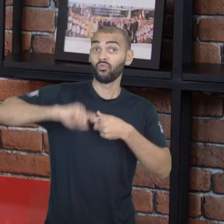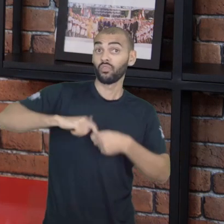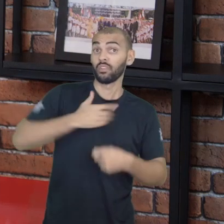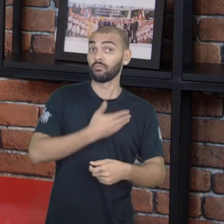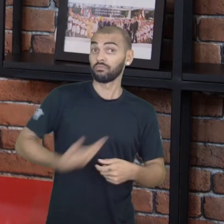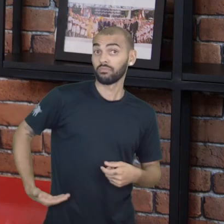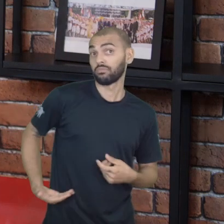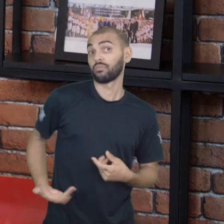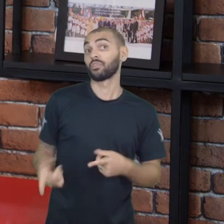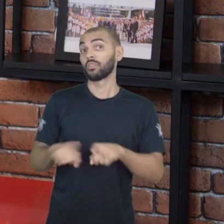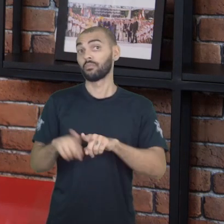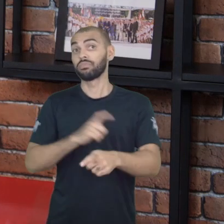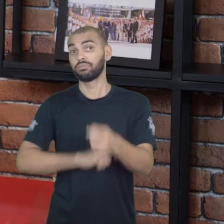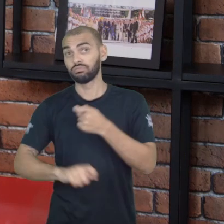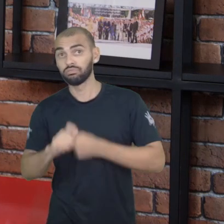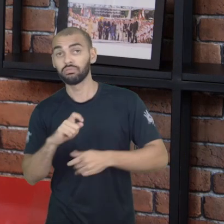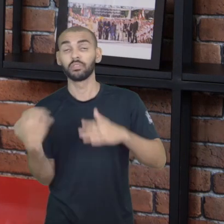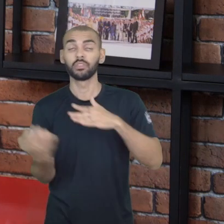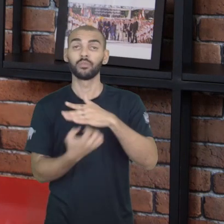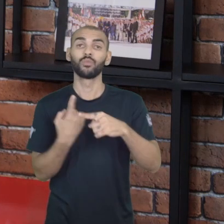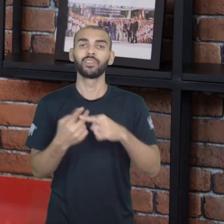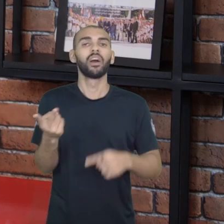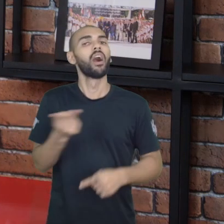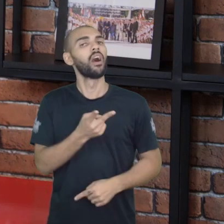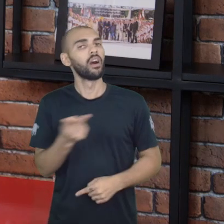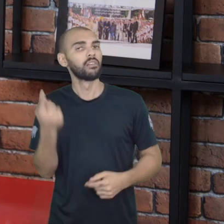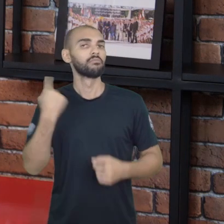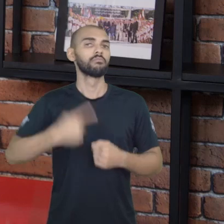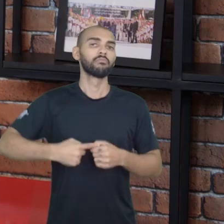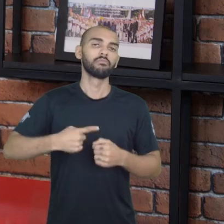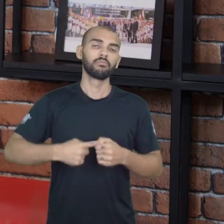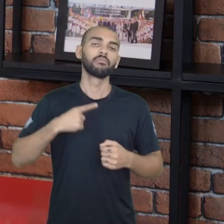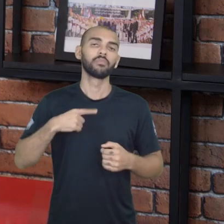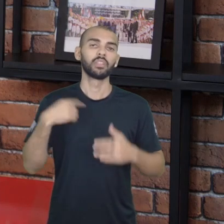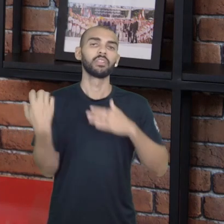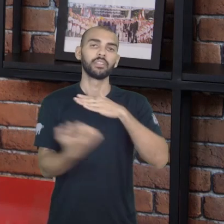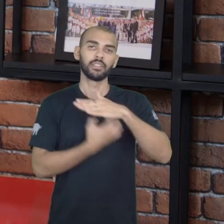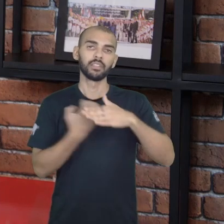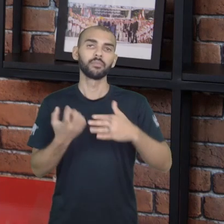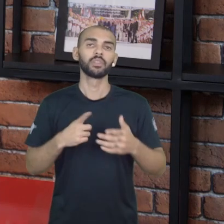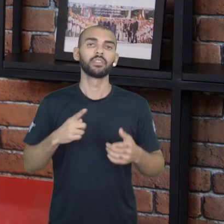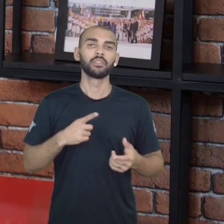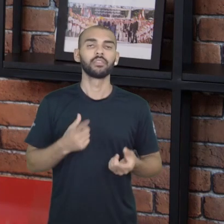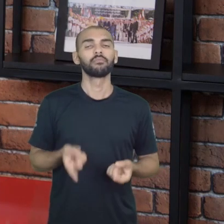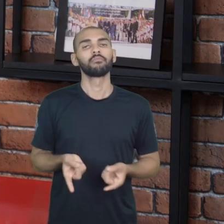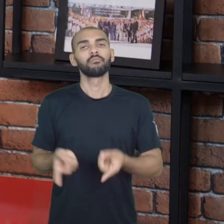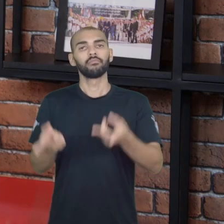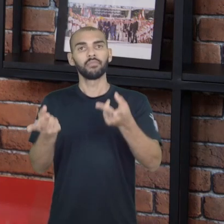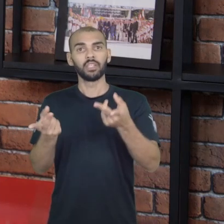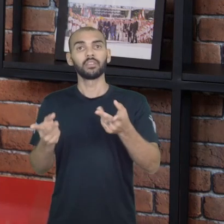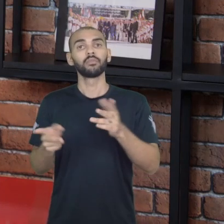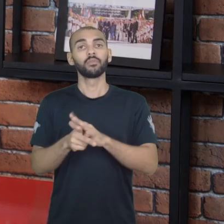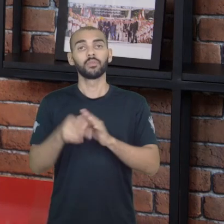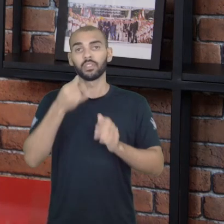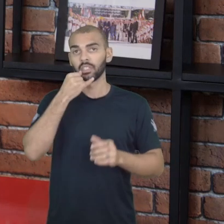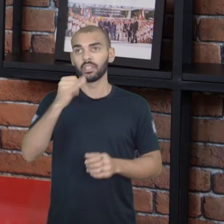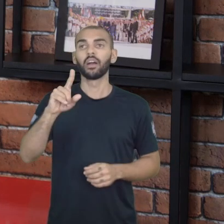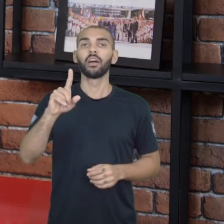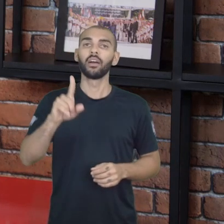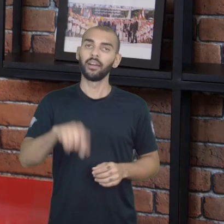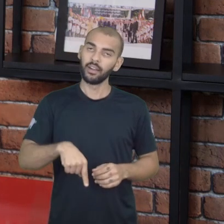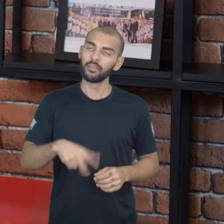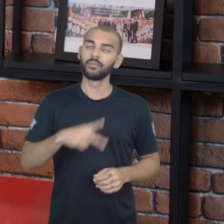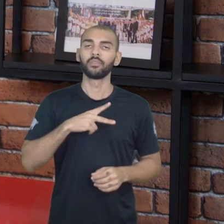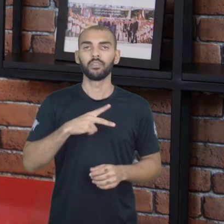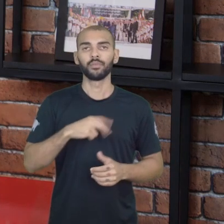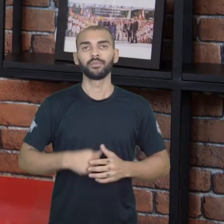necessidade de reestatização, lembrando que nas duas cidades, as empresas responsáveis pelo fornecimento de energia elétrica são privadas.